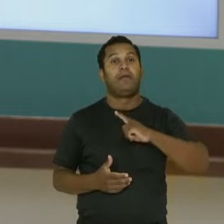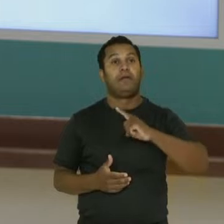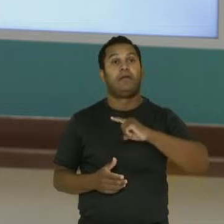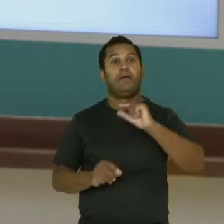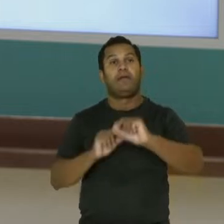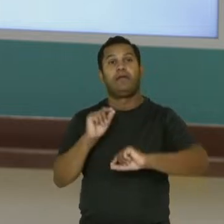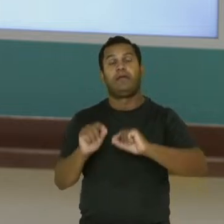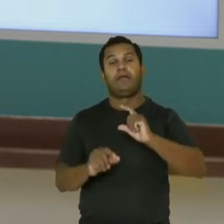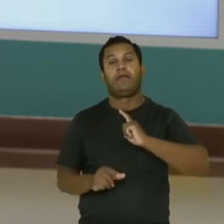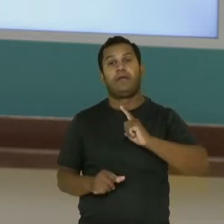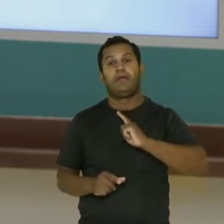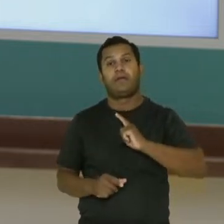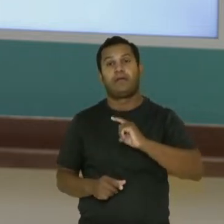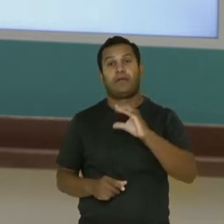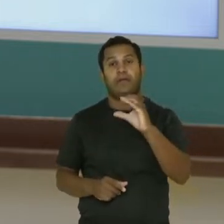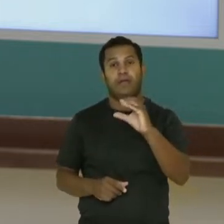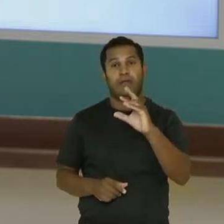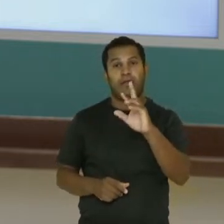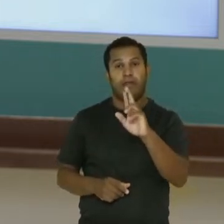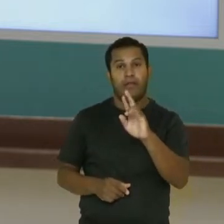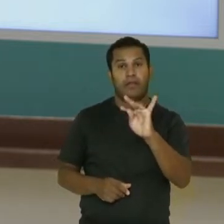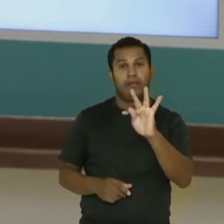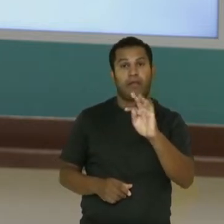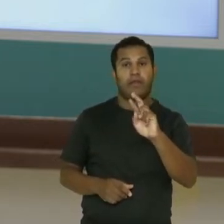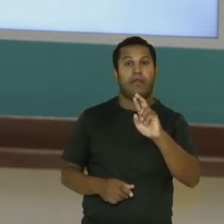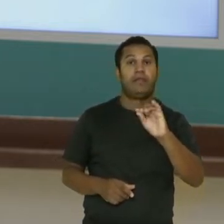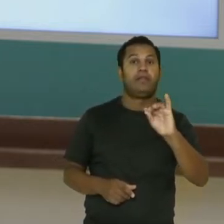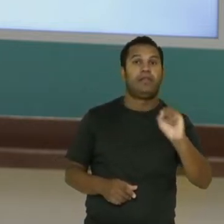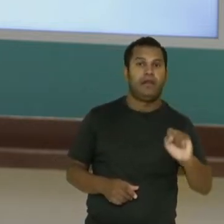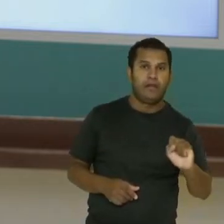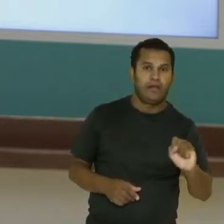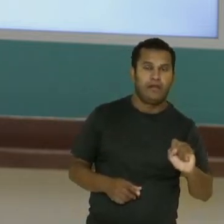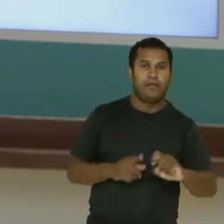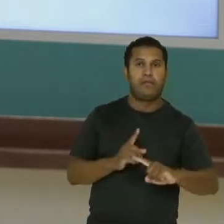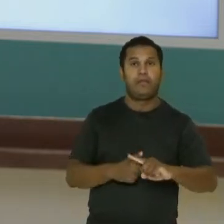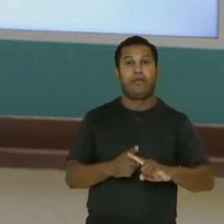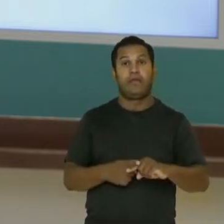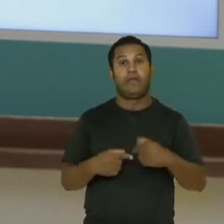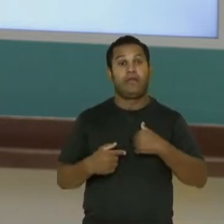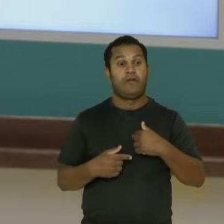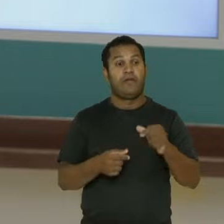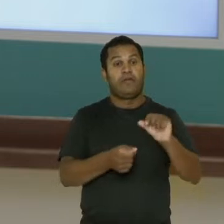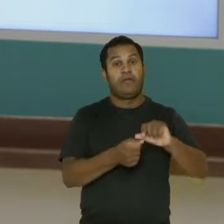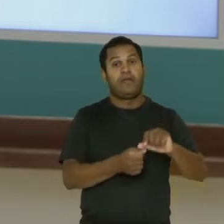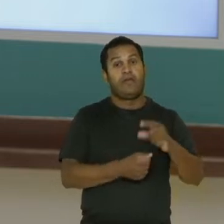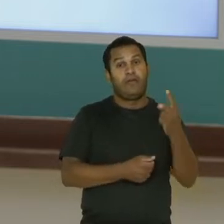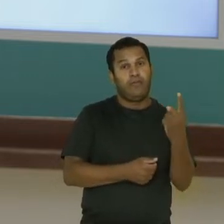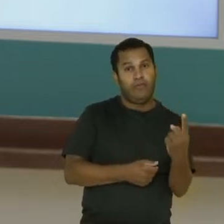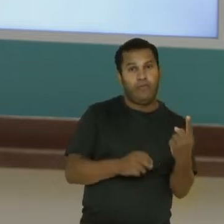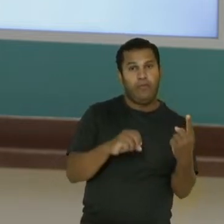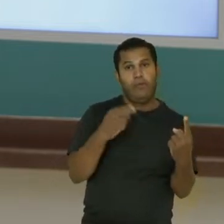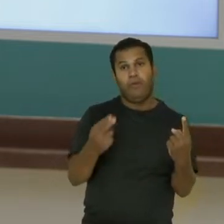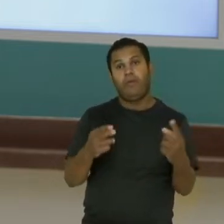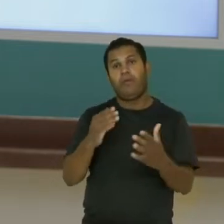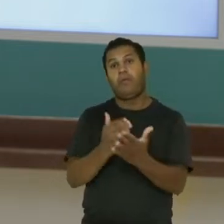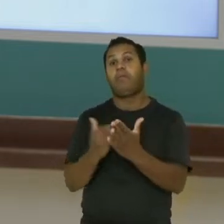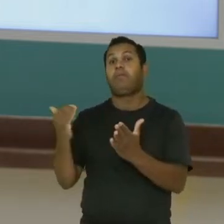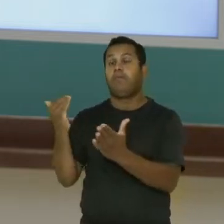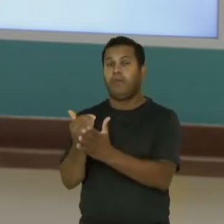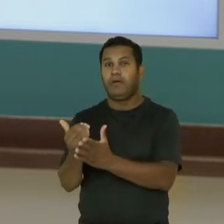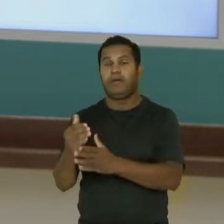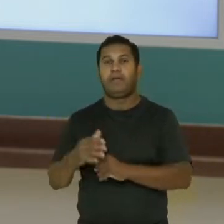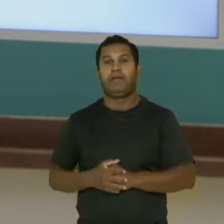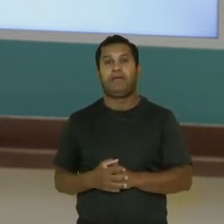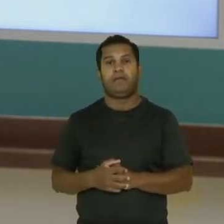vou seguir um ou mais critérios para fazer uma regionalização, ou seja, para fazer